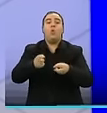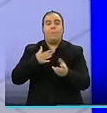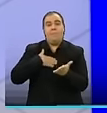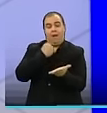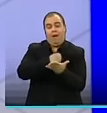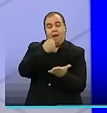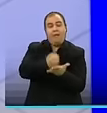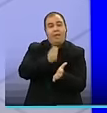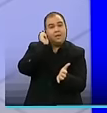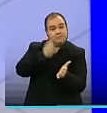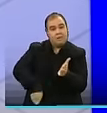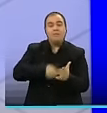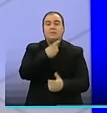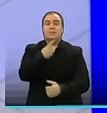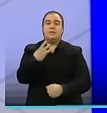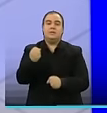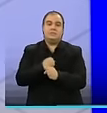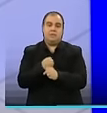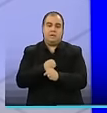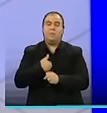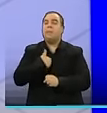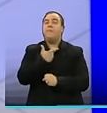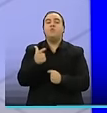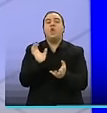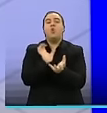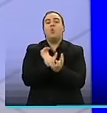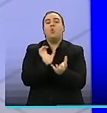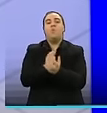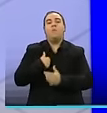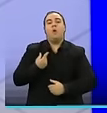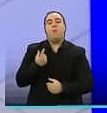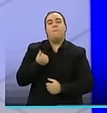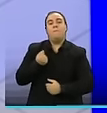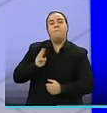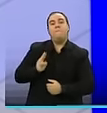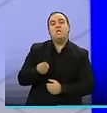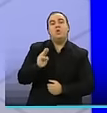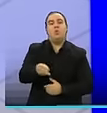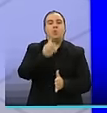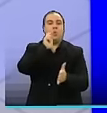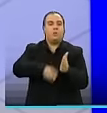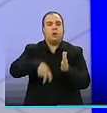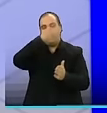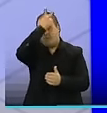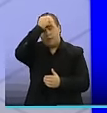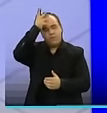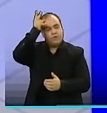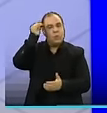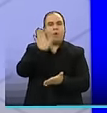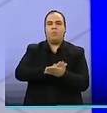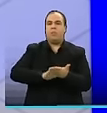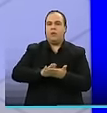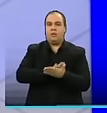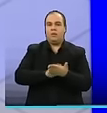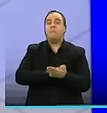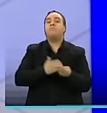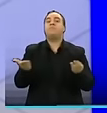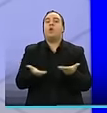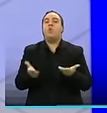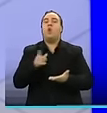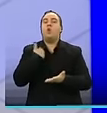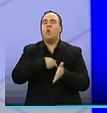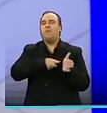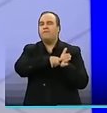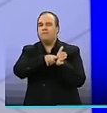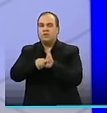13 anos. Eu não tenho agência, eu não ganhei milhões usando contrário de prefeitura, eu não tenho amigo na prefeitura. Agora nós vamos investigar a